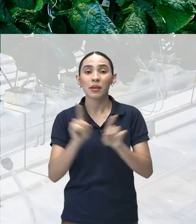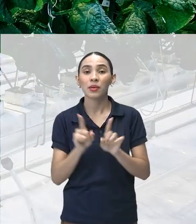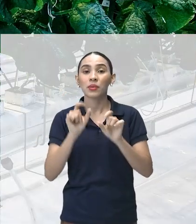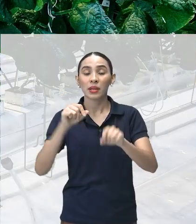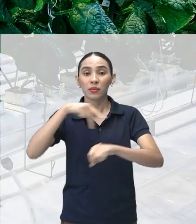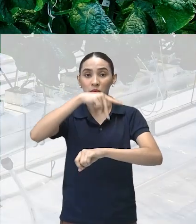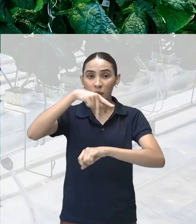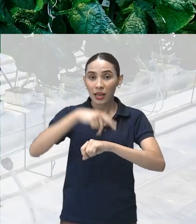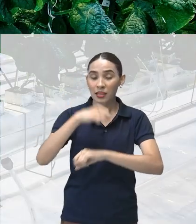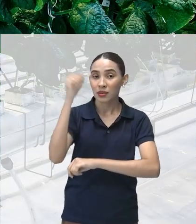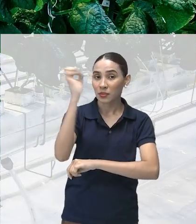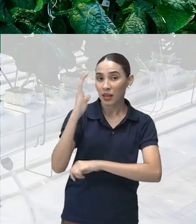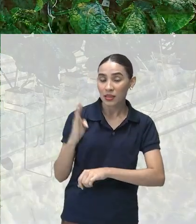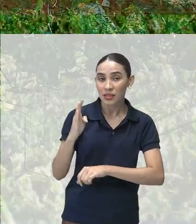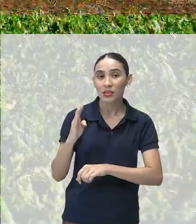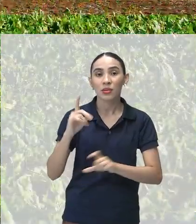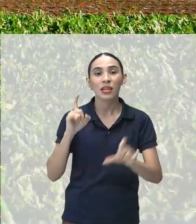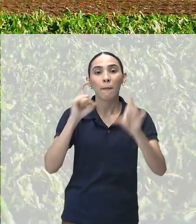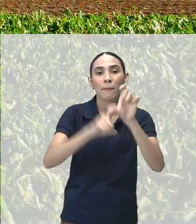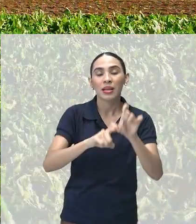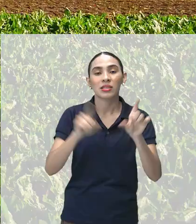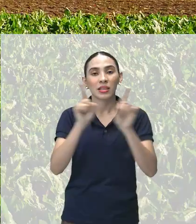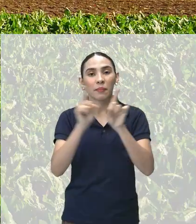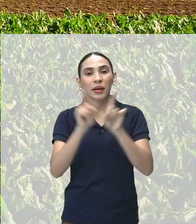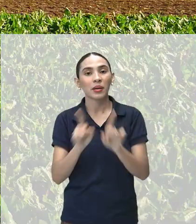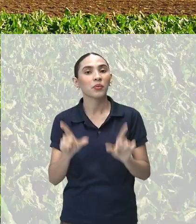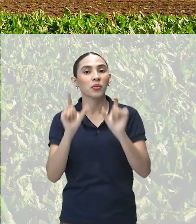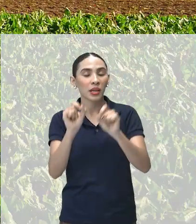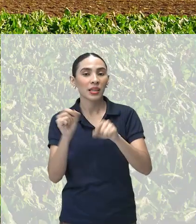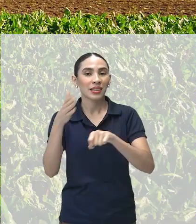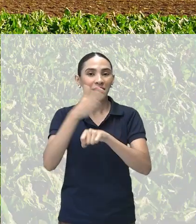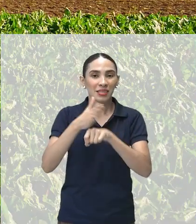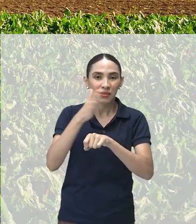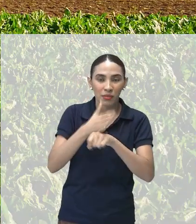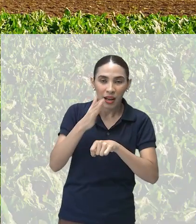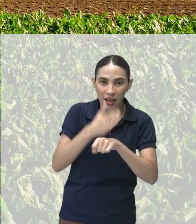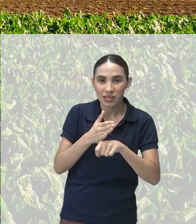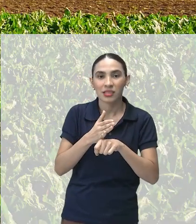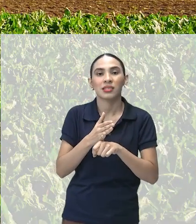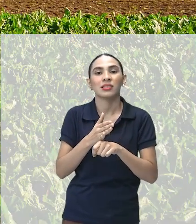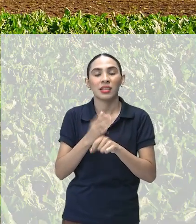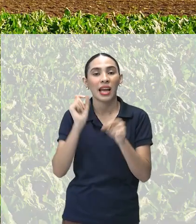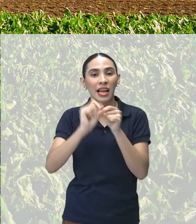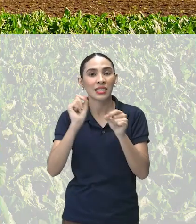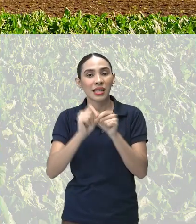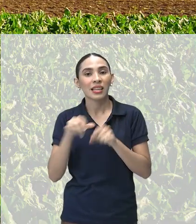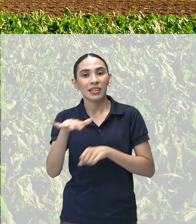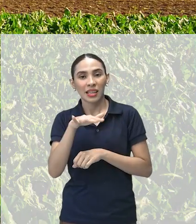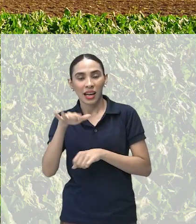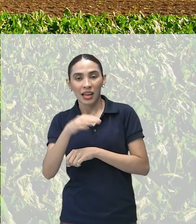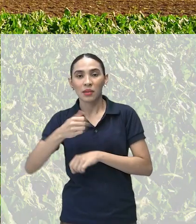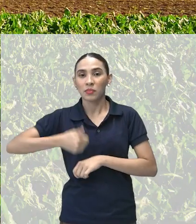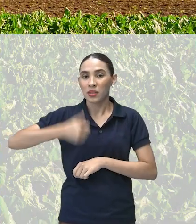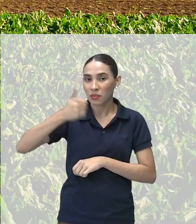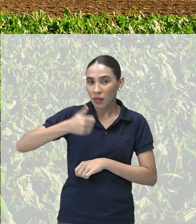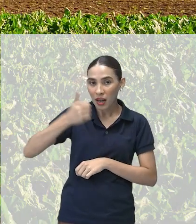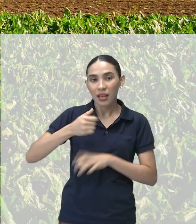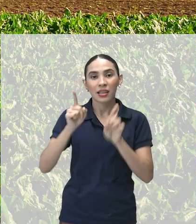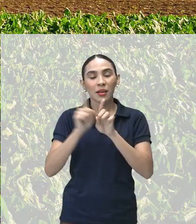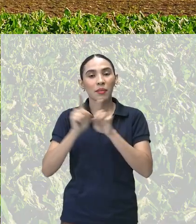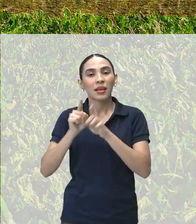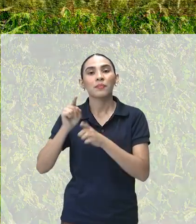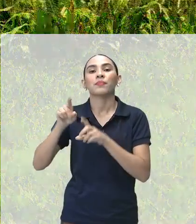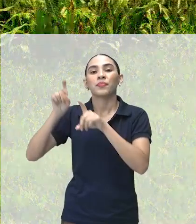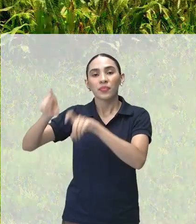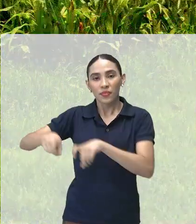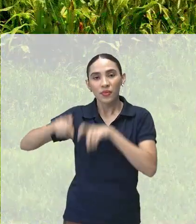nosso país, o Brasil, onde depende também das atividades que são realizadas do setor primário, com a